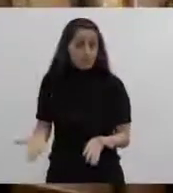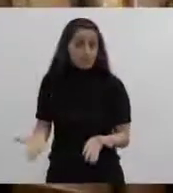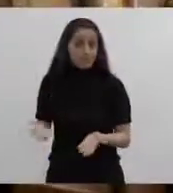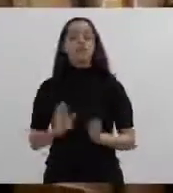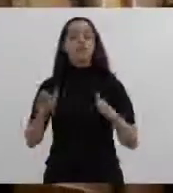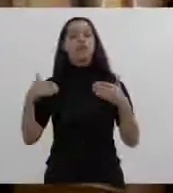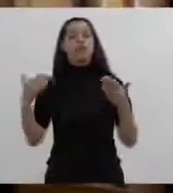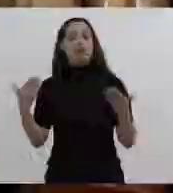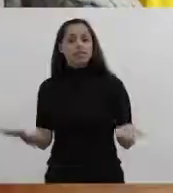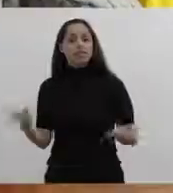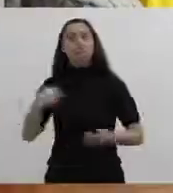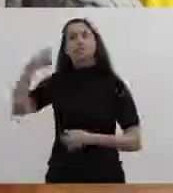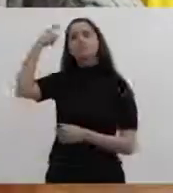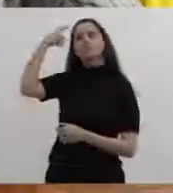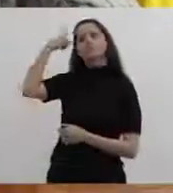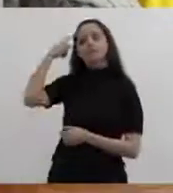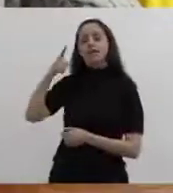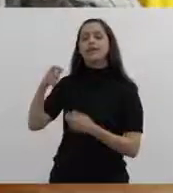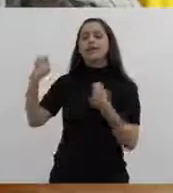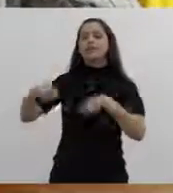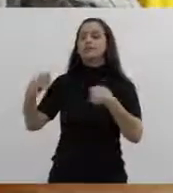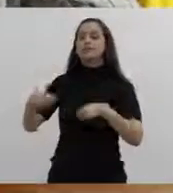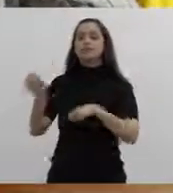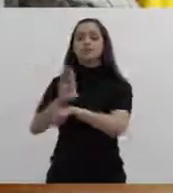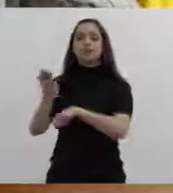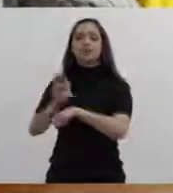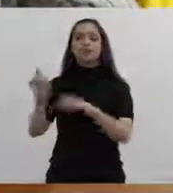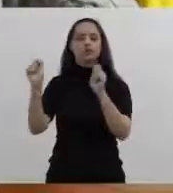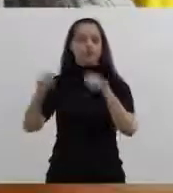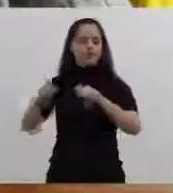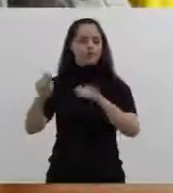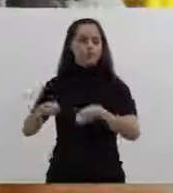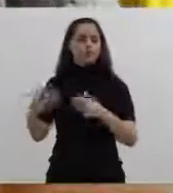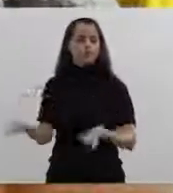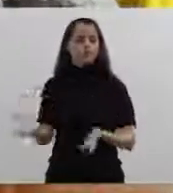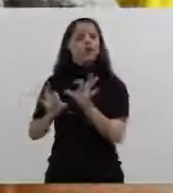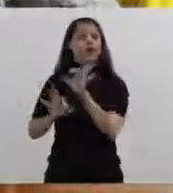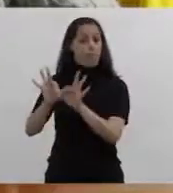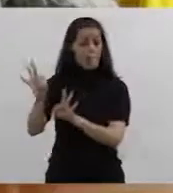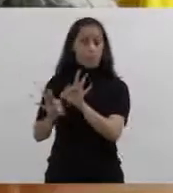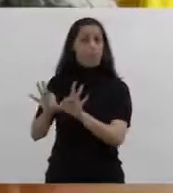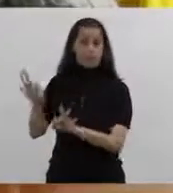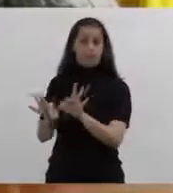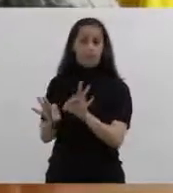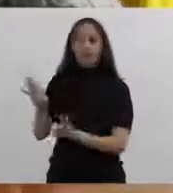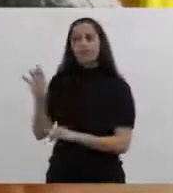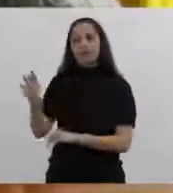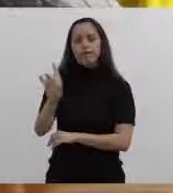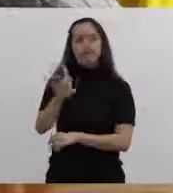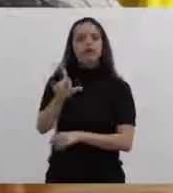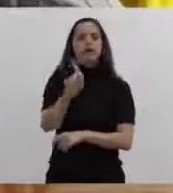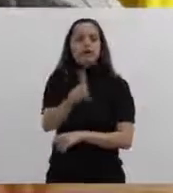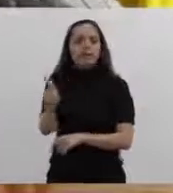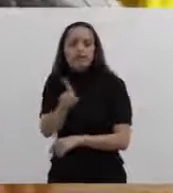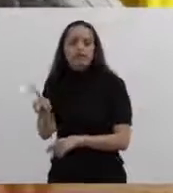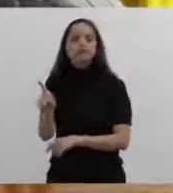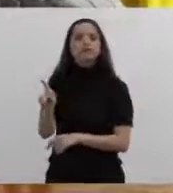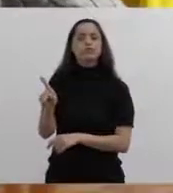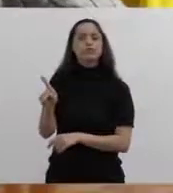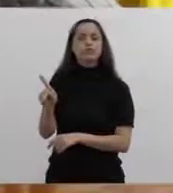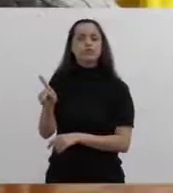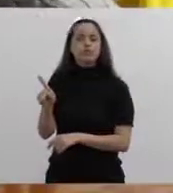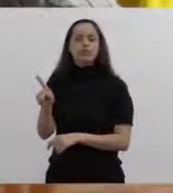formação. Informo para eles em qual projeto ficará cada professor, segundo o perfil. Isso é outra coisa que foi feita